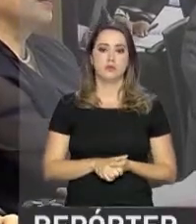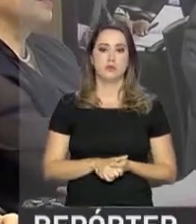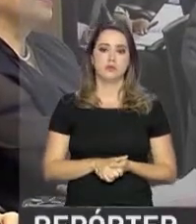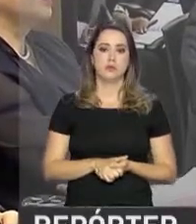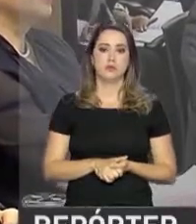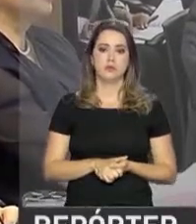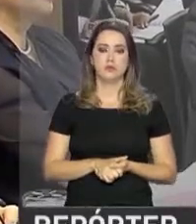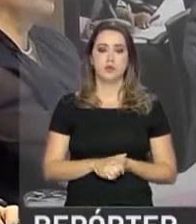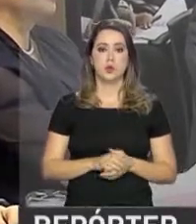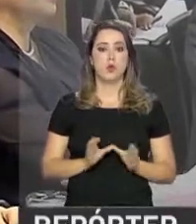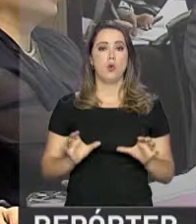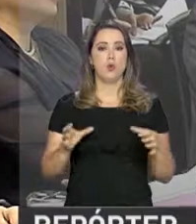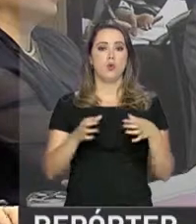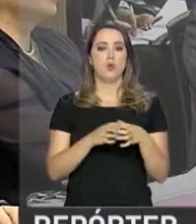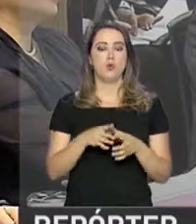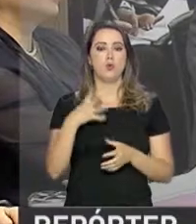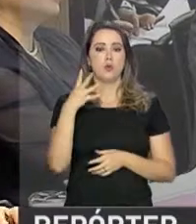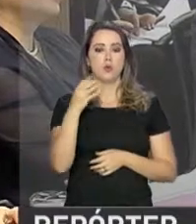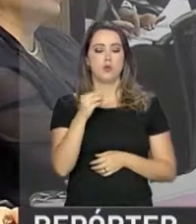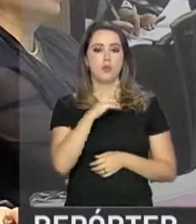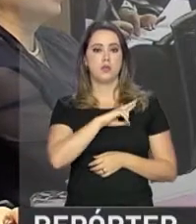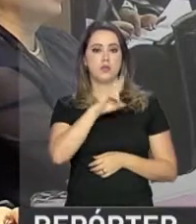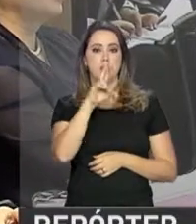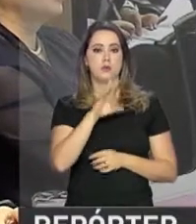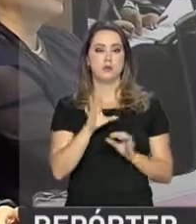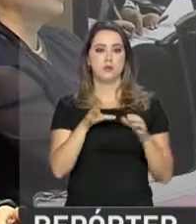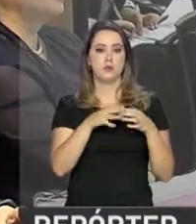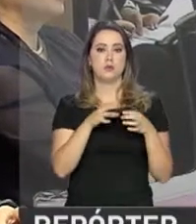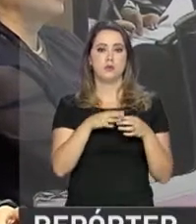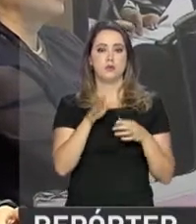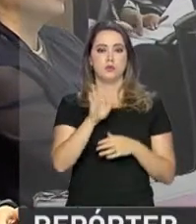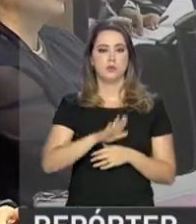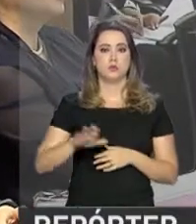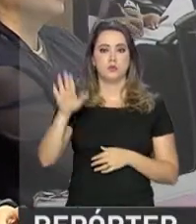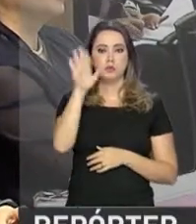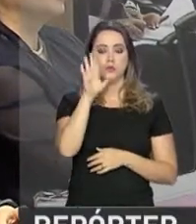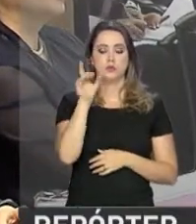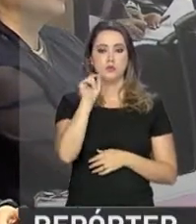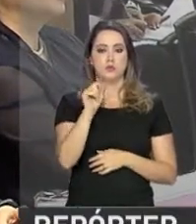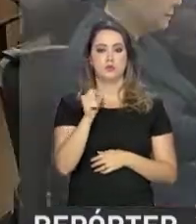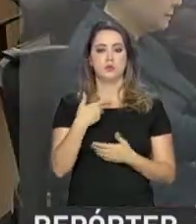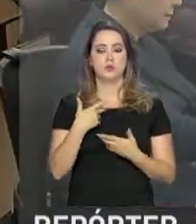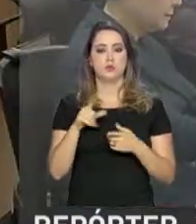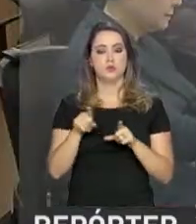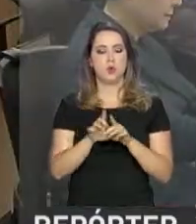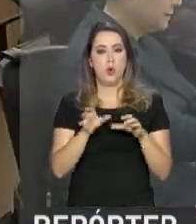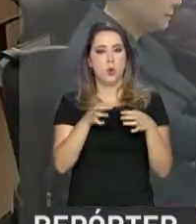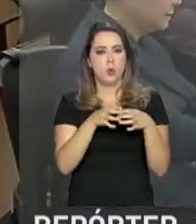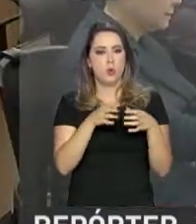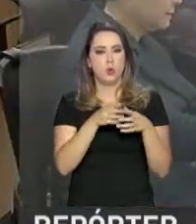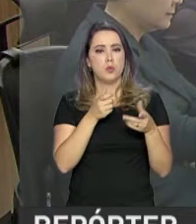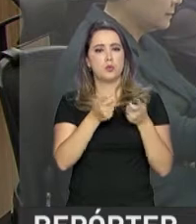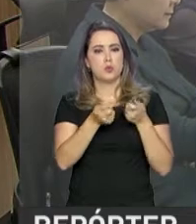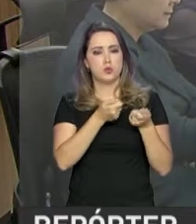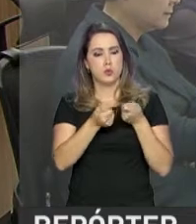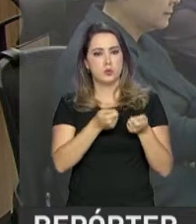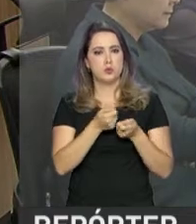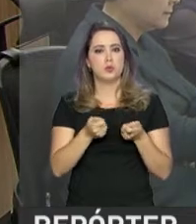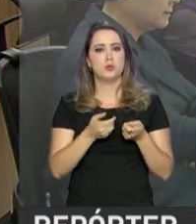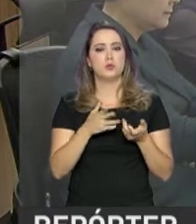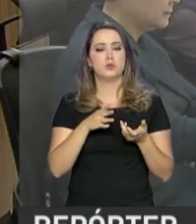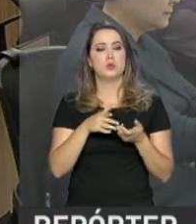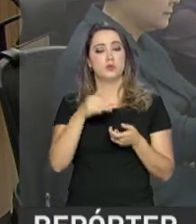A delegação, com cerca de 40 representantes da Comissão Nacional de Supervisão, órgão de controle e